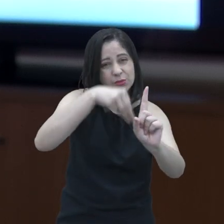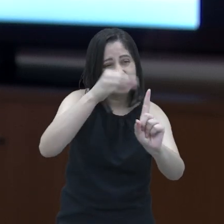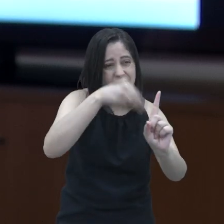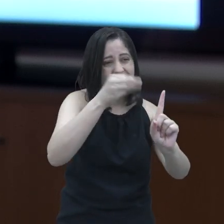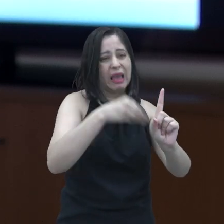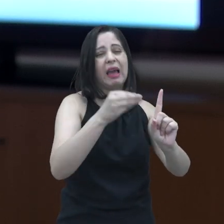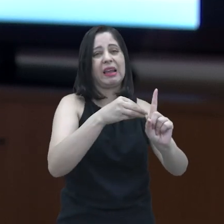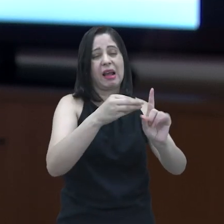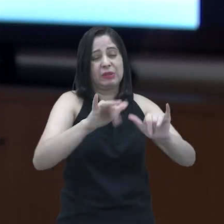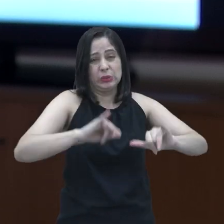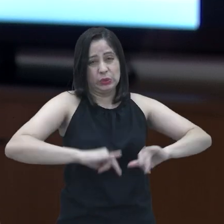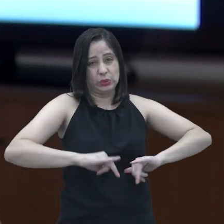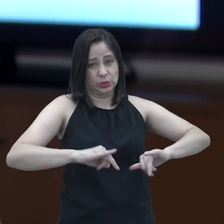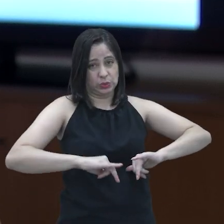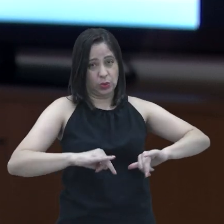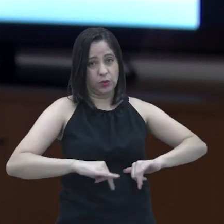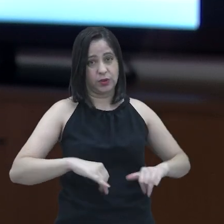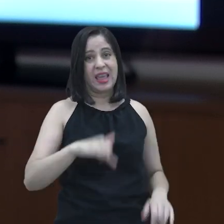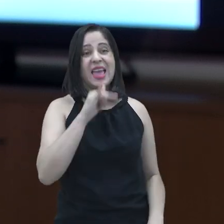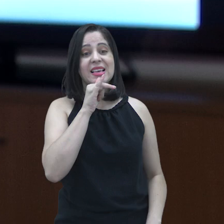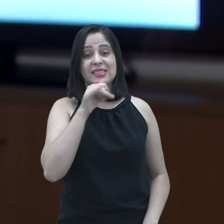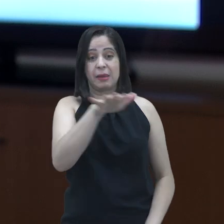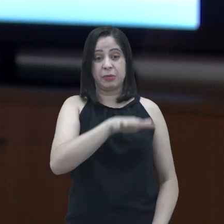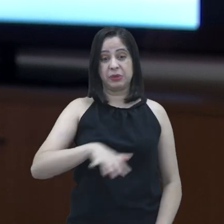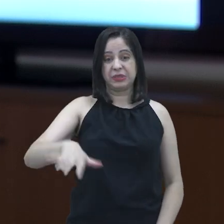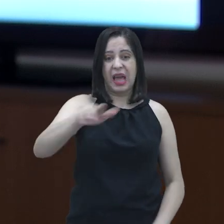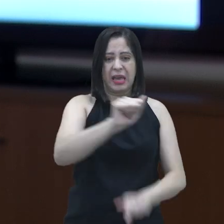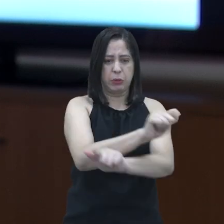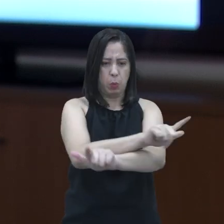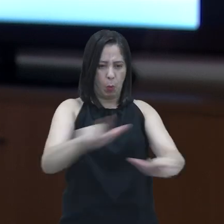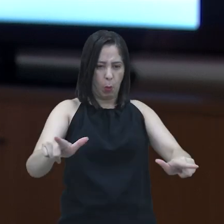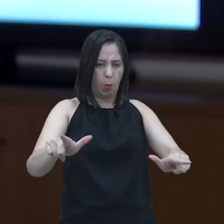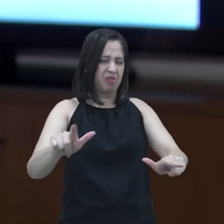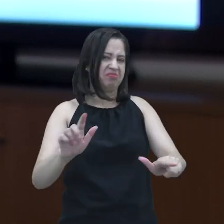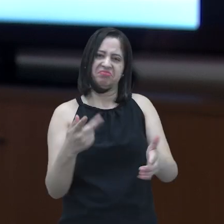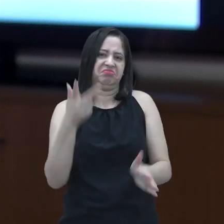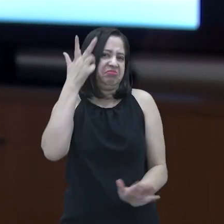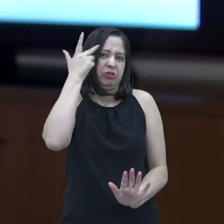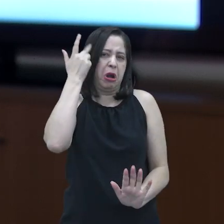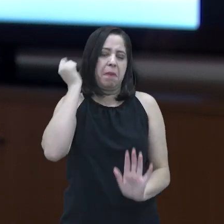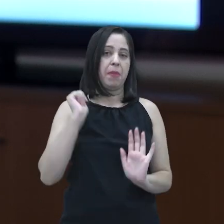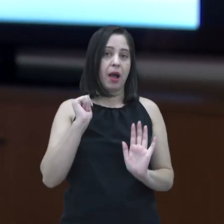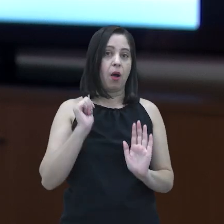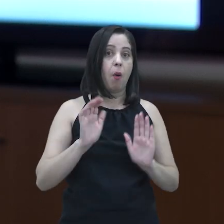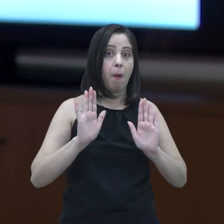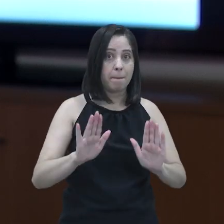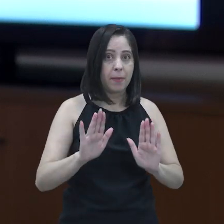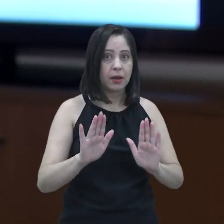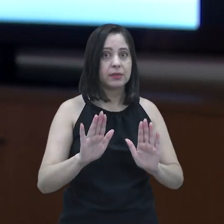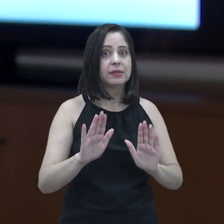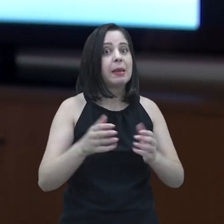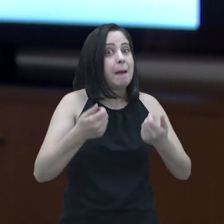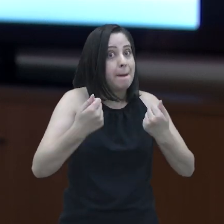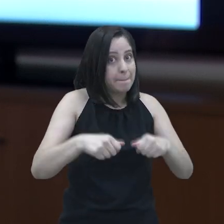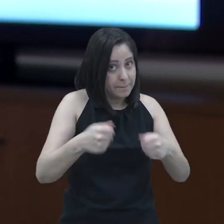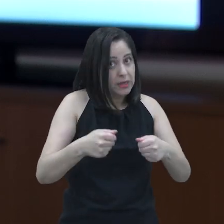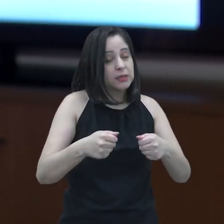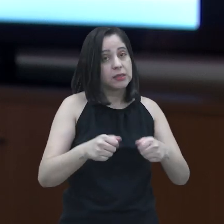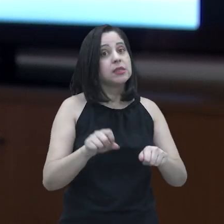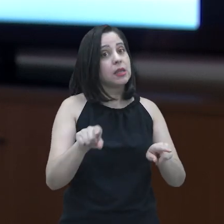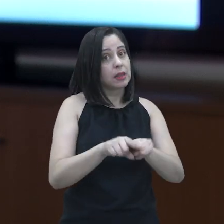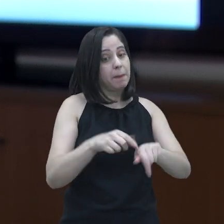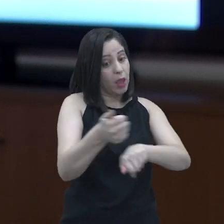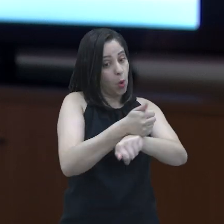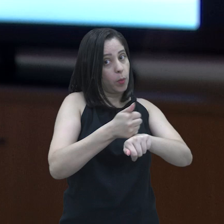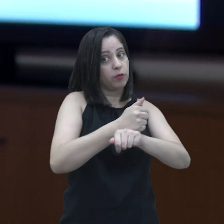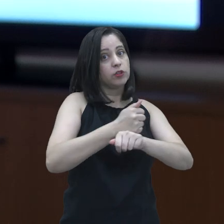vulnerável. Então, se esse fenômeno ocorre numa área totalmente deserta, isso não é um desastre. Então, precisamos ter uma pessoa da